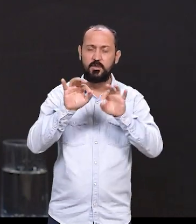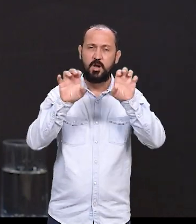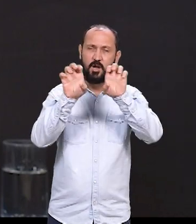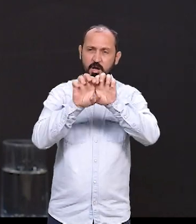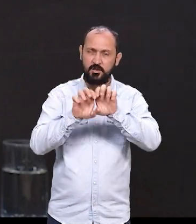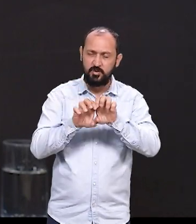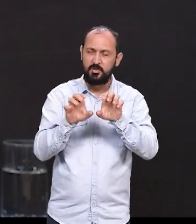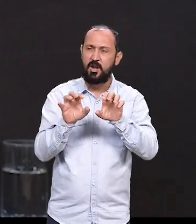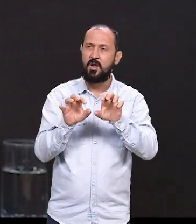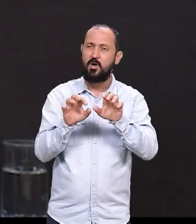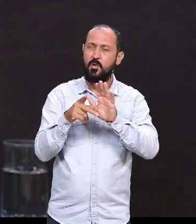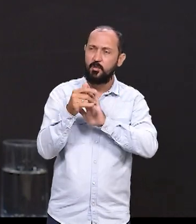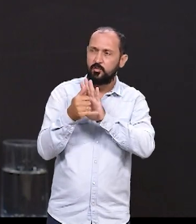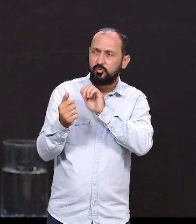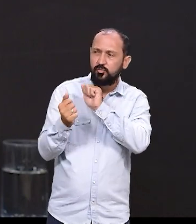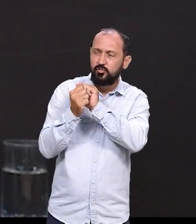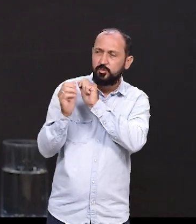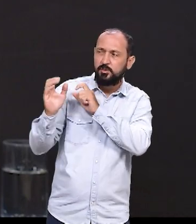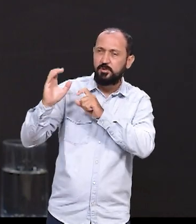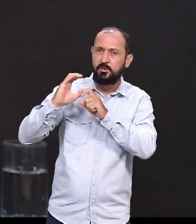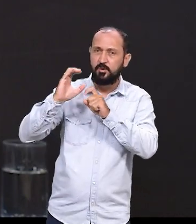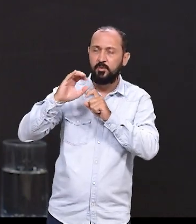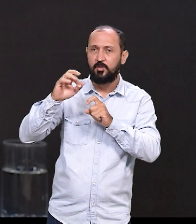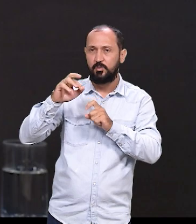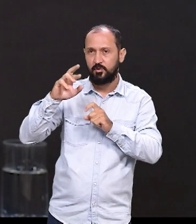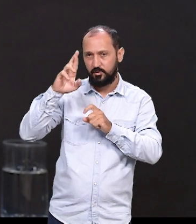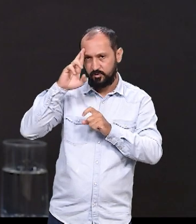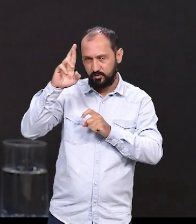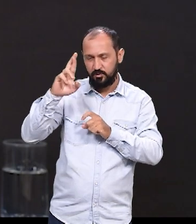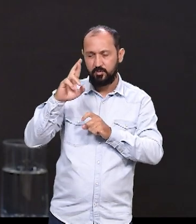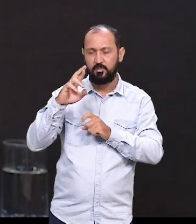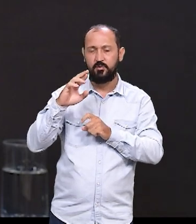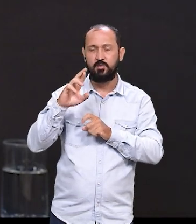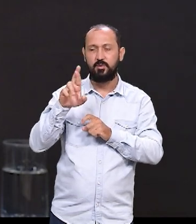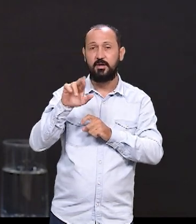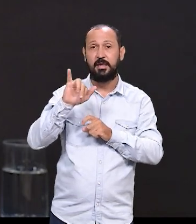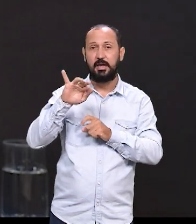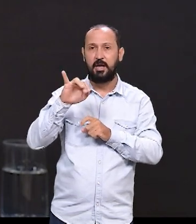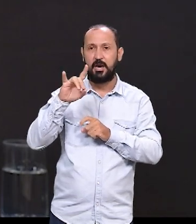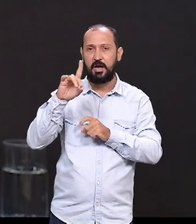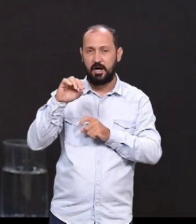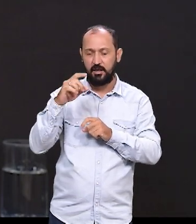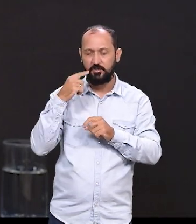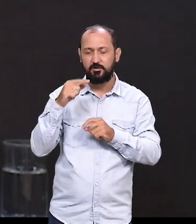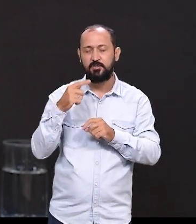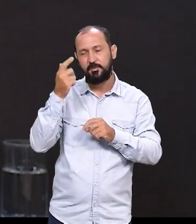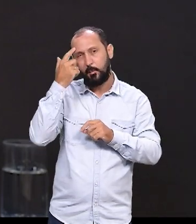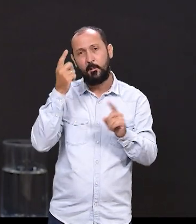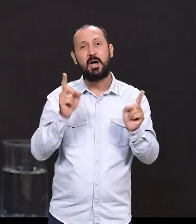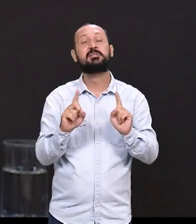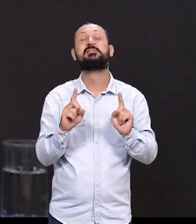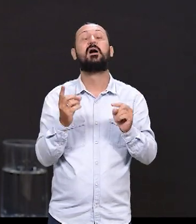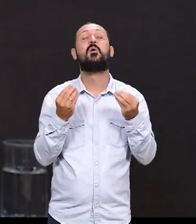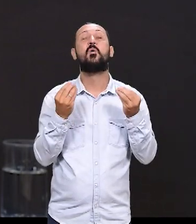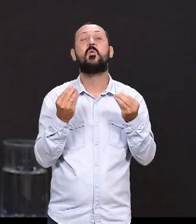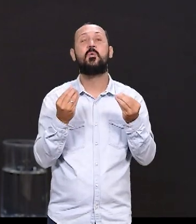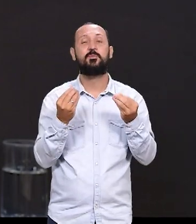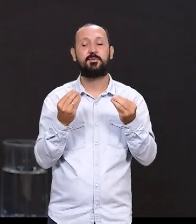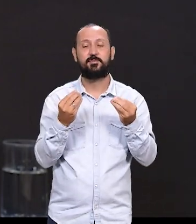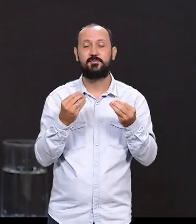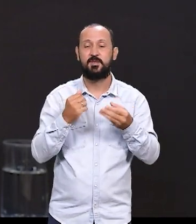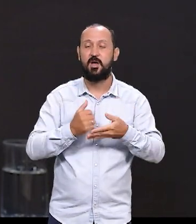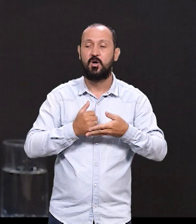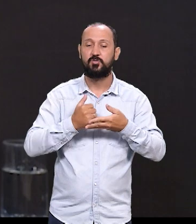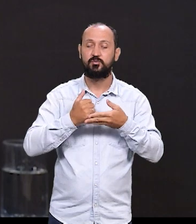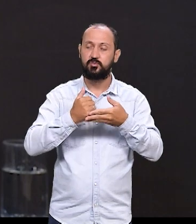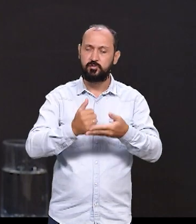móvel a estruturar o projeto e a cemes junto com o Ricardo e A Dorinha embarcaram nessa história eh a gente